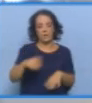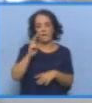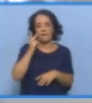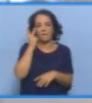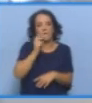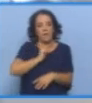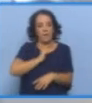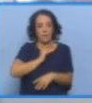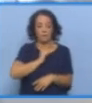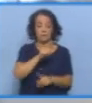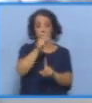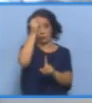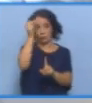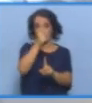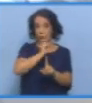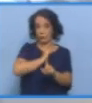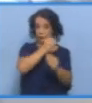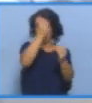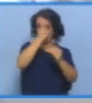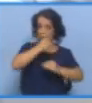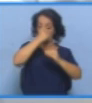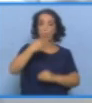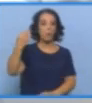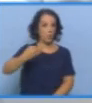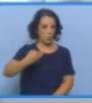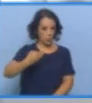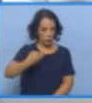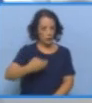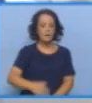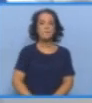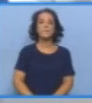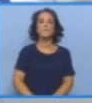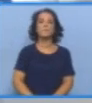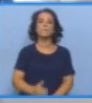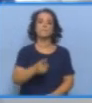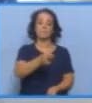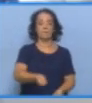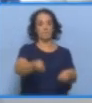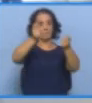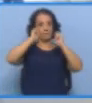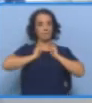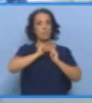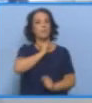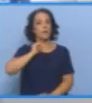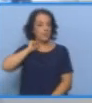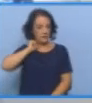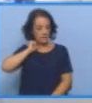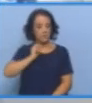vida. Foi meu professor no Porto e foi ele que me chamou ao sacerdócio, me ordenou